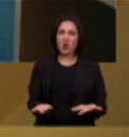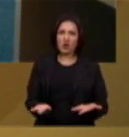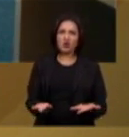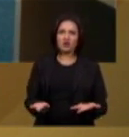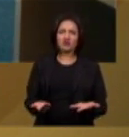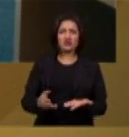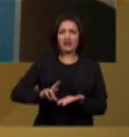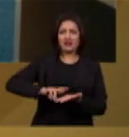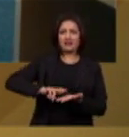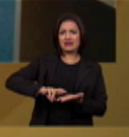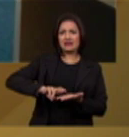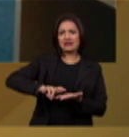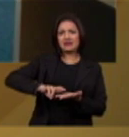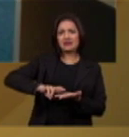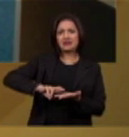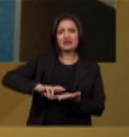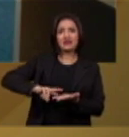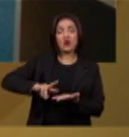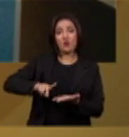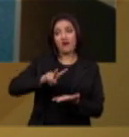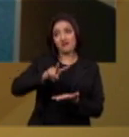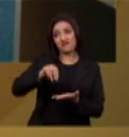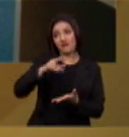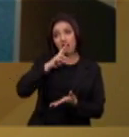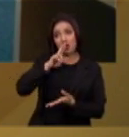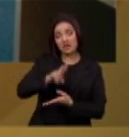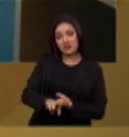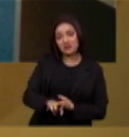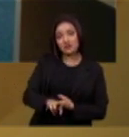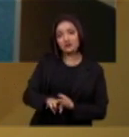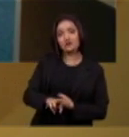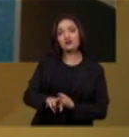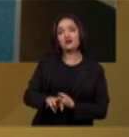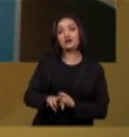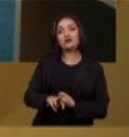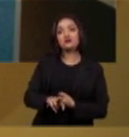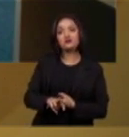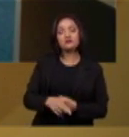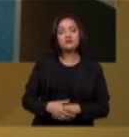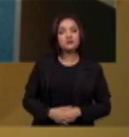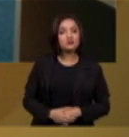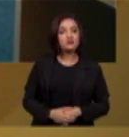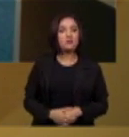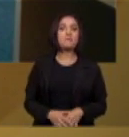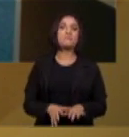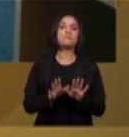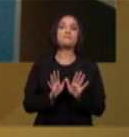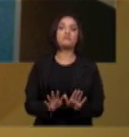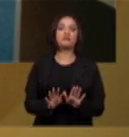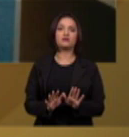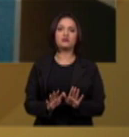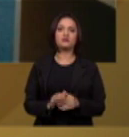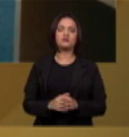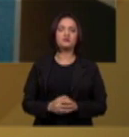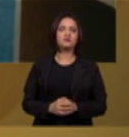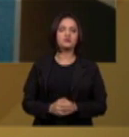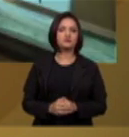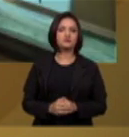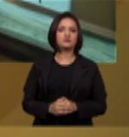orientação prevalecente no Supremo Tribunal Federal, ou seja, a tese que se discute. Só que,